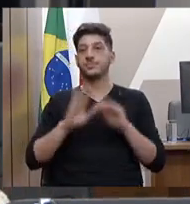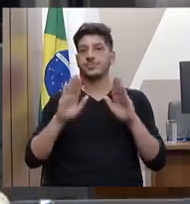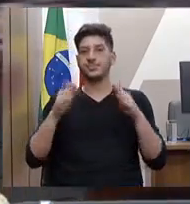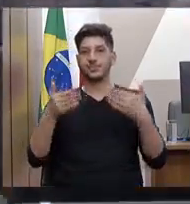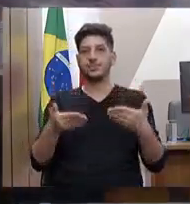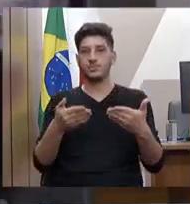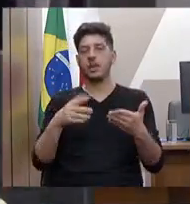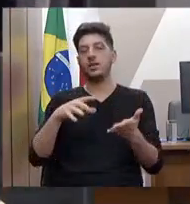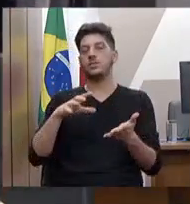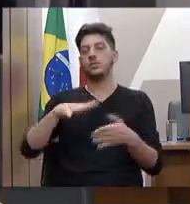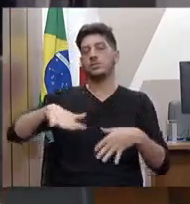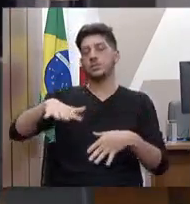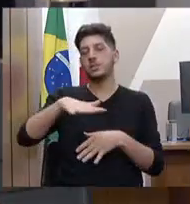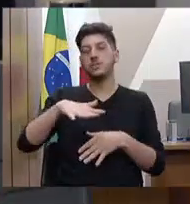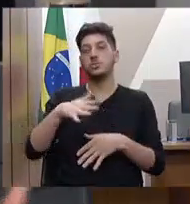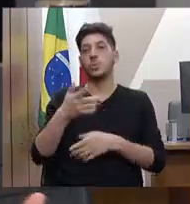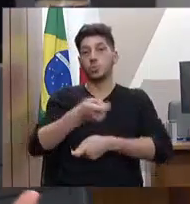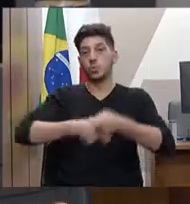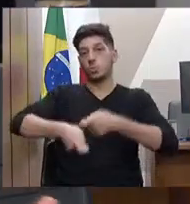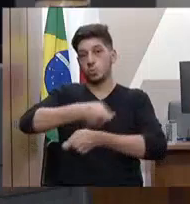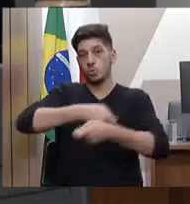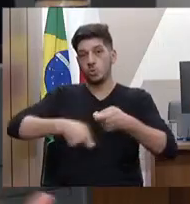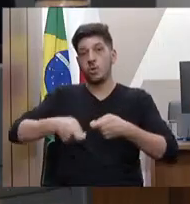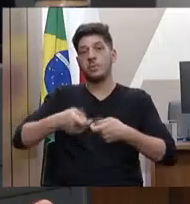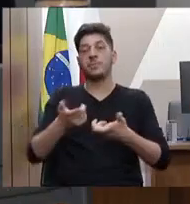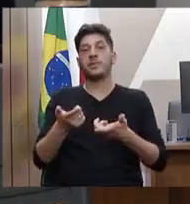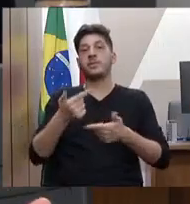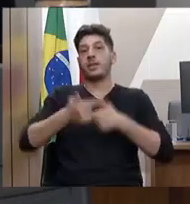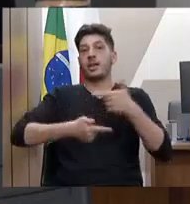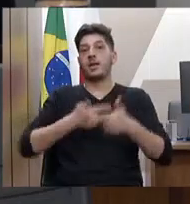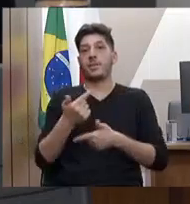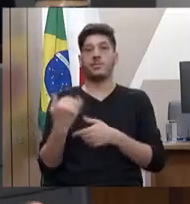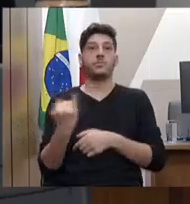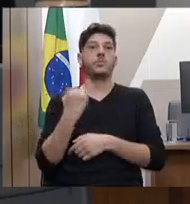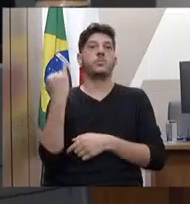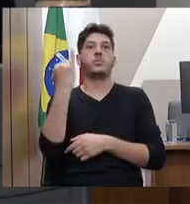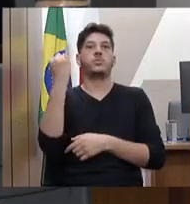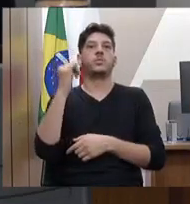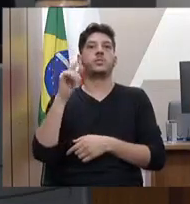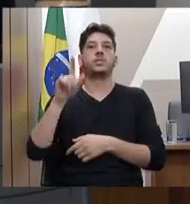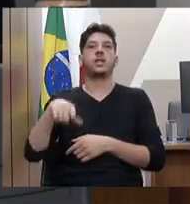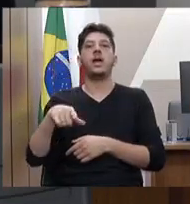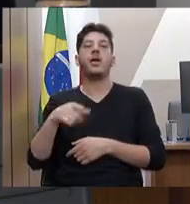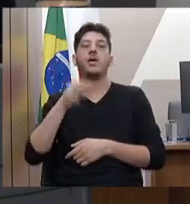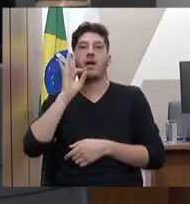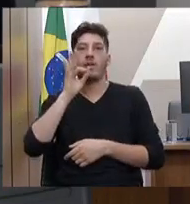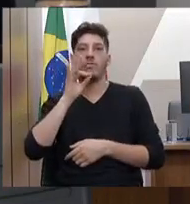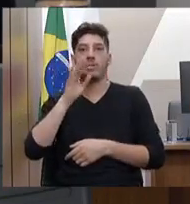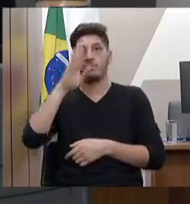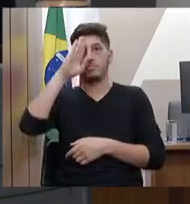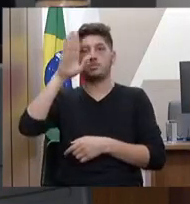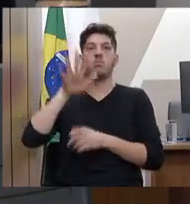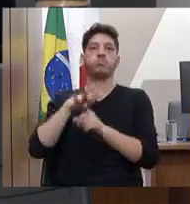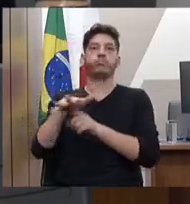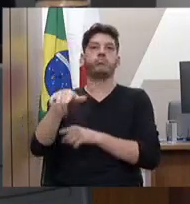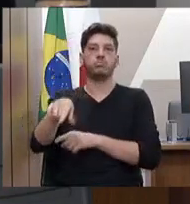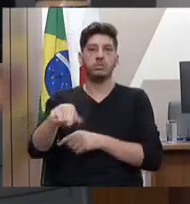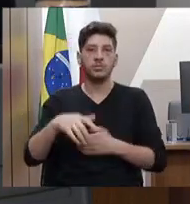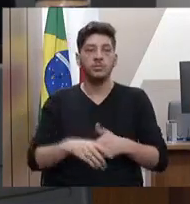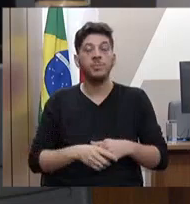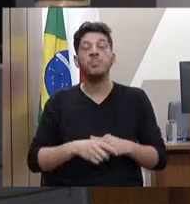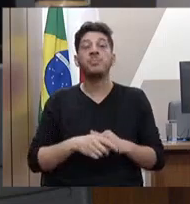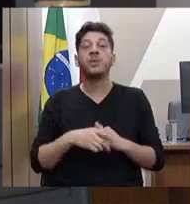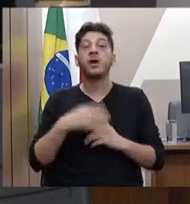ênfase né um setor muito com a economia que uma atividade econômica que tem relevância para nós lá é o café Ontem nós estivemos